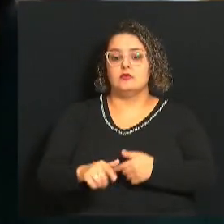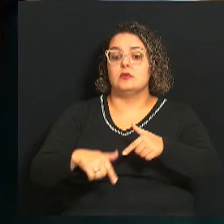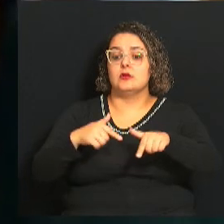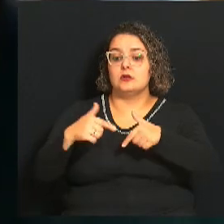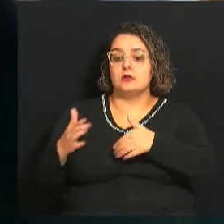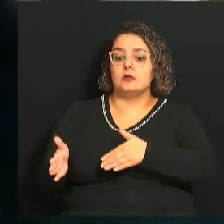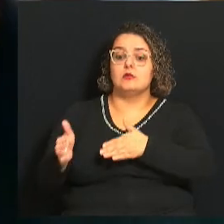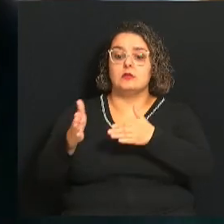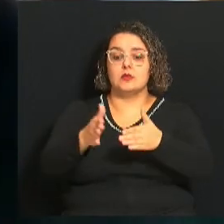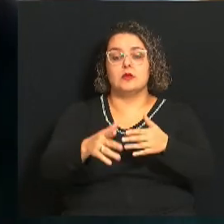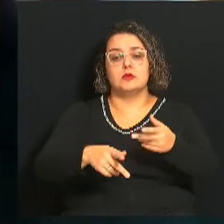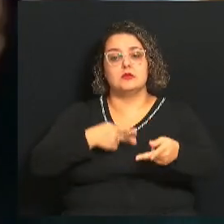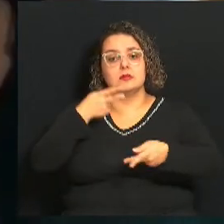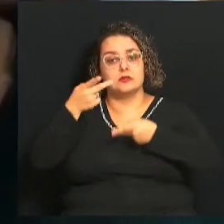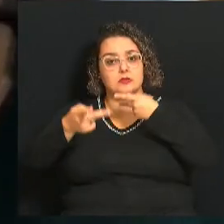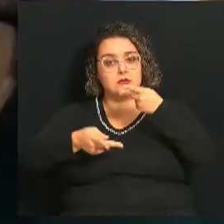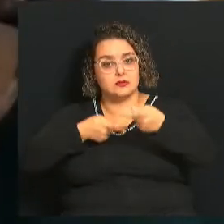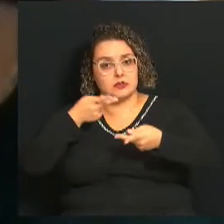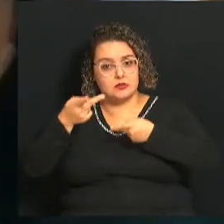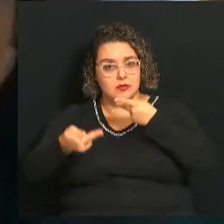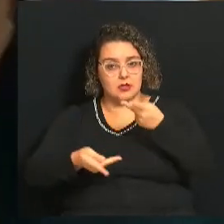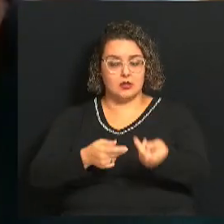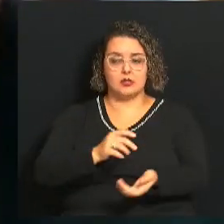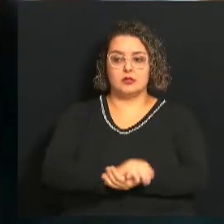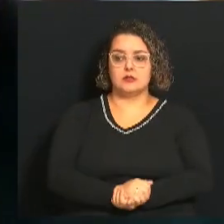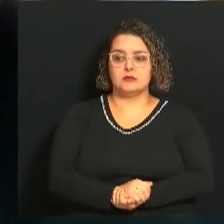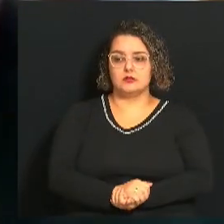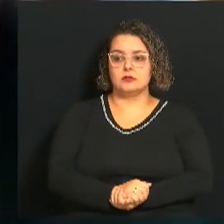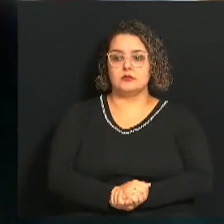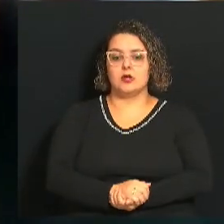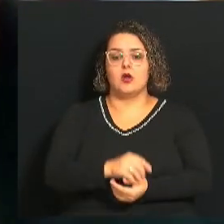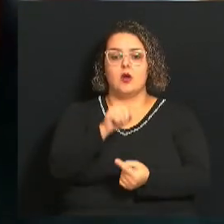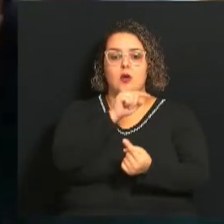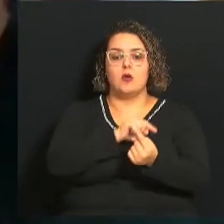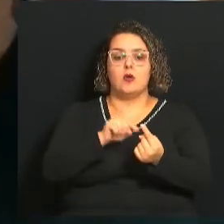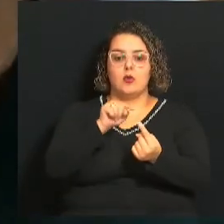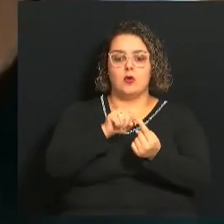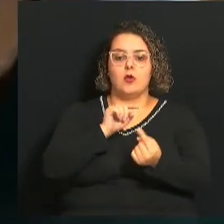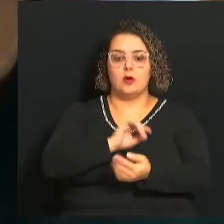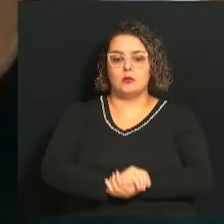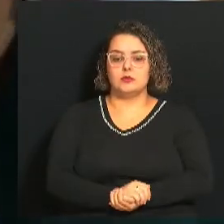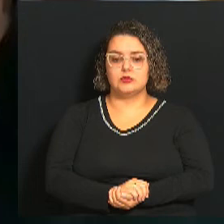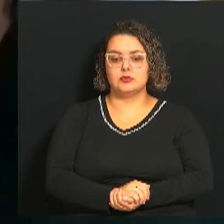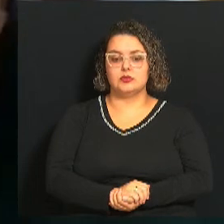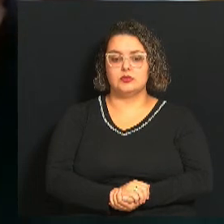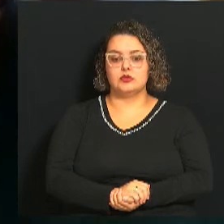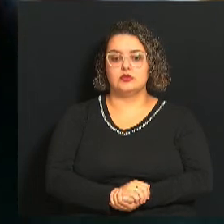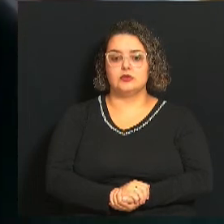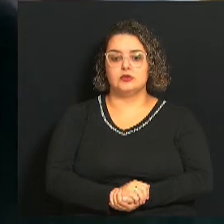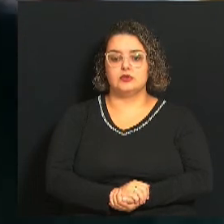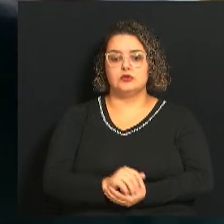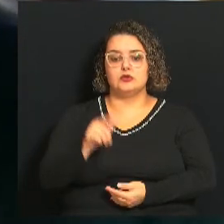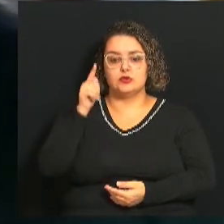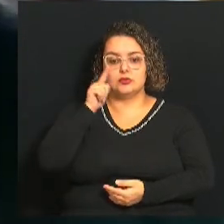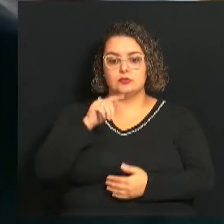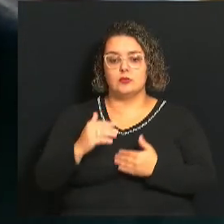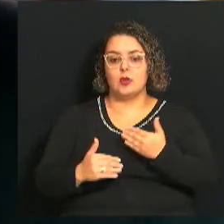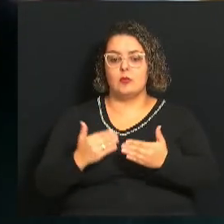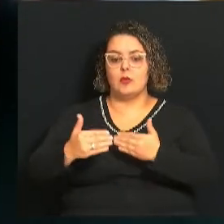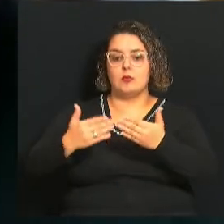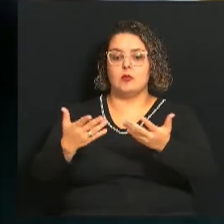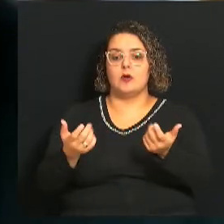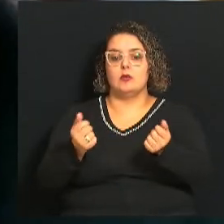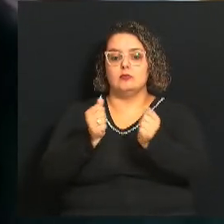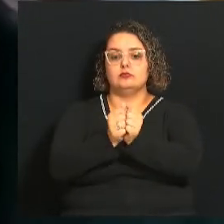nossas conversas e com o objetivo de nós conseguirmos montar um plano conjunto,